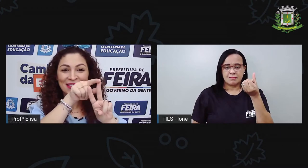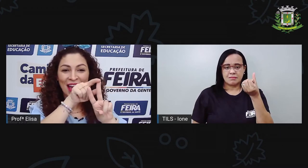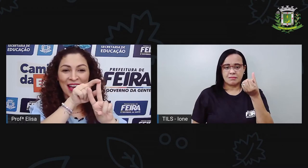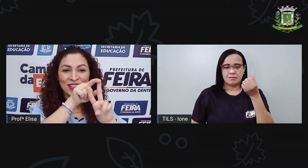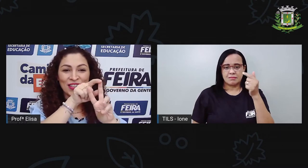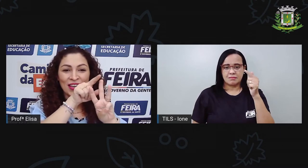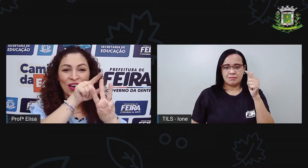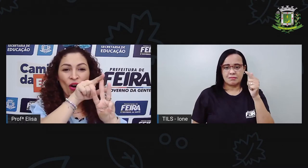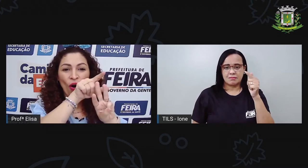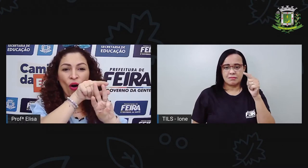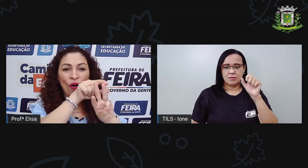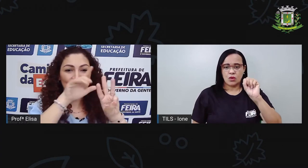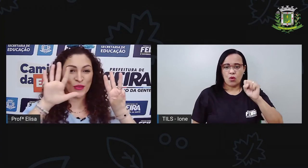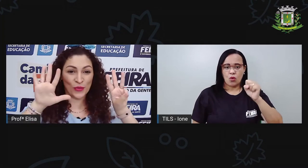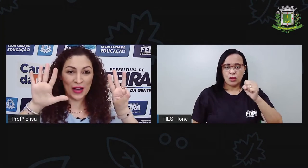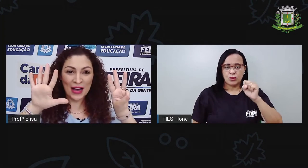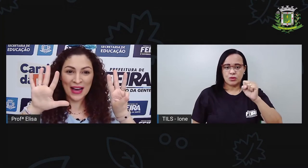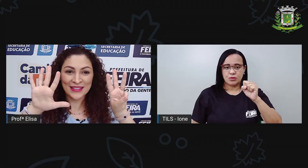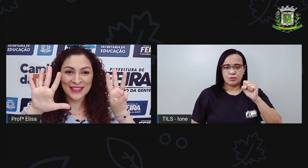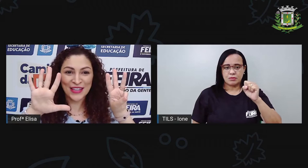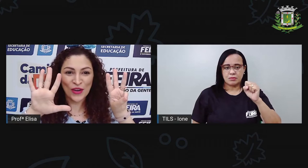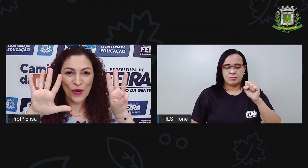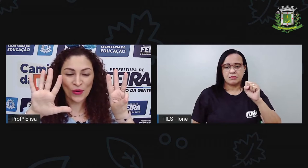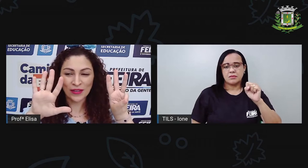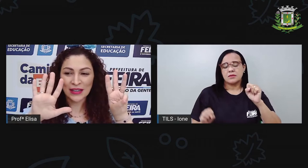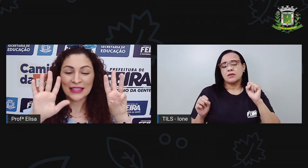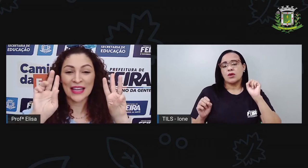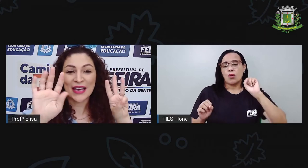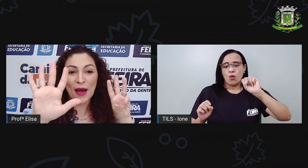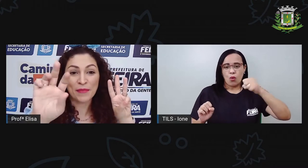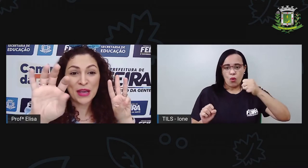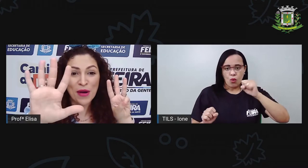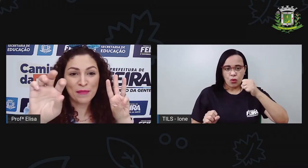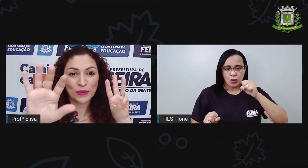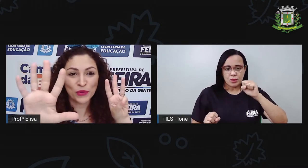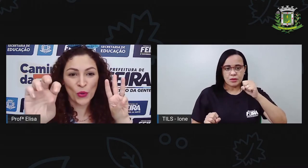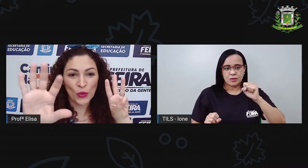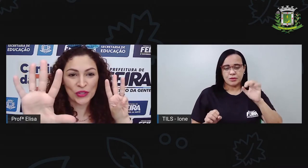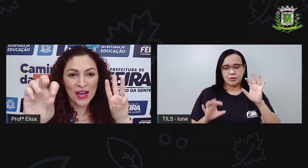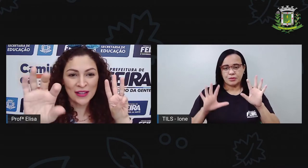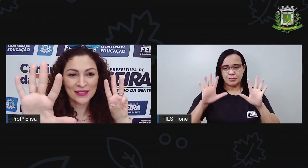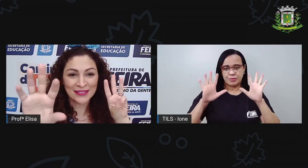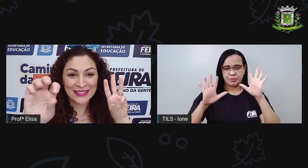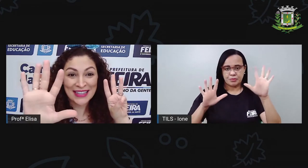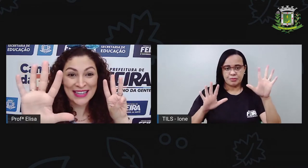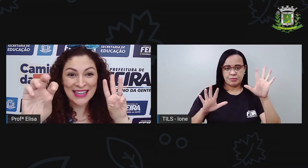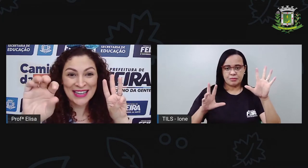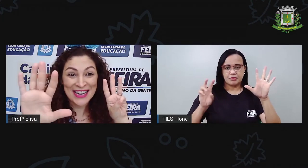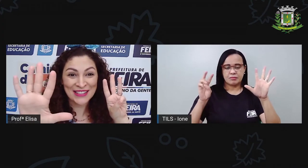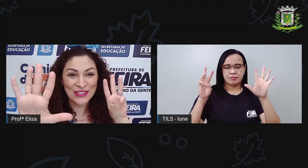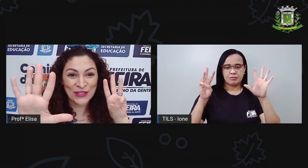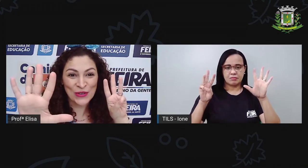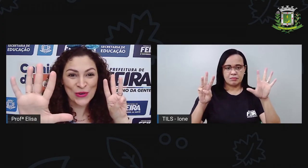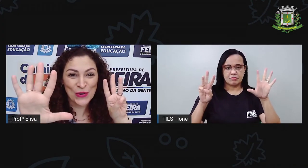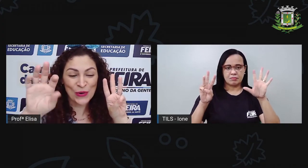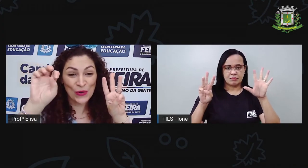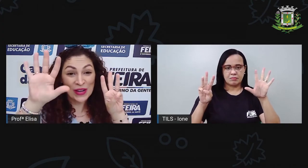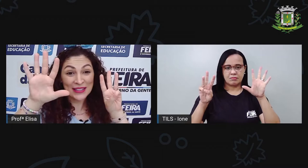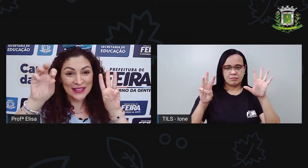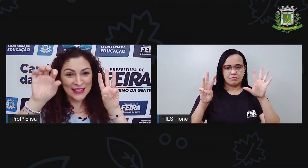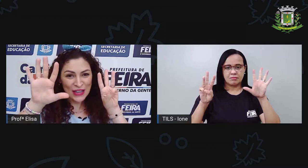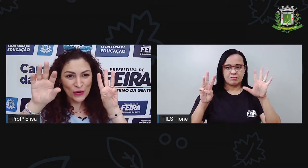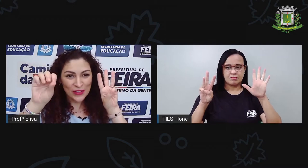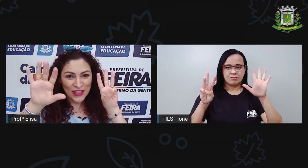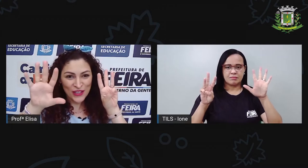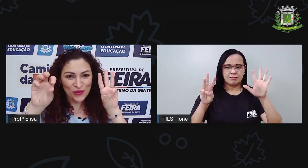sete oito assim ó tem que abrir uma mão toda e isso